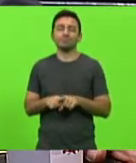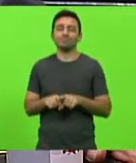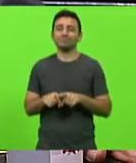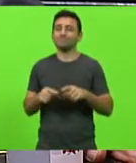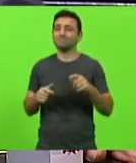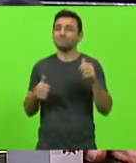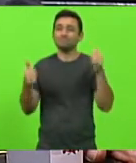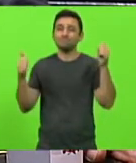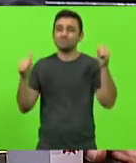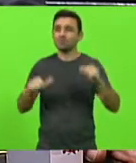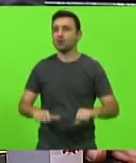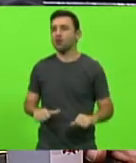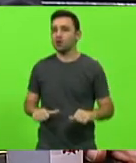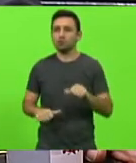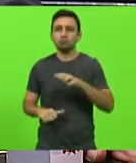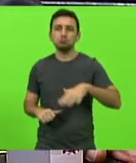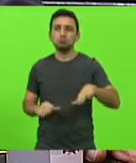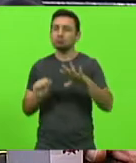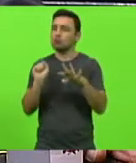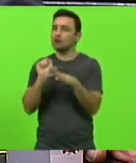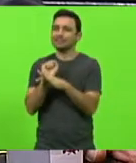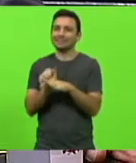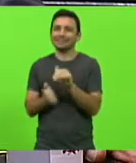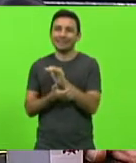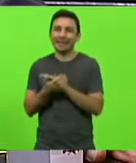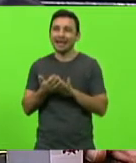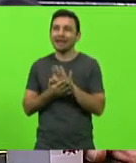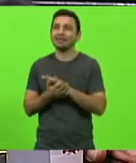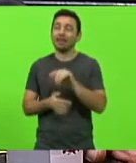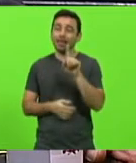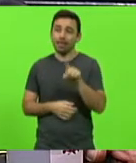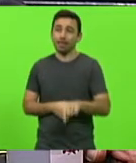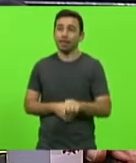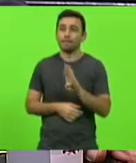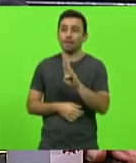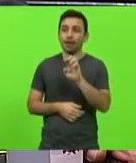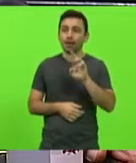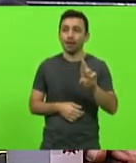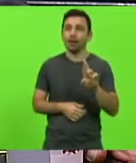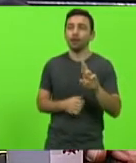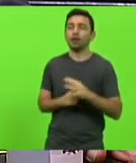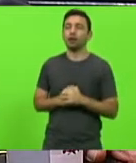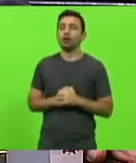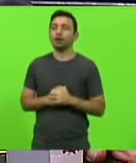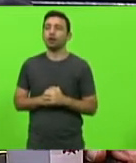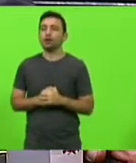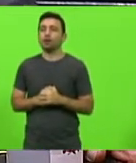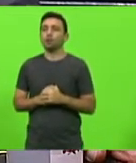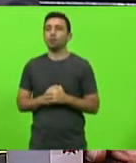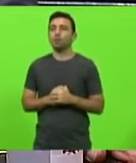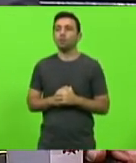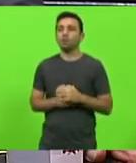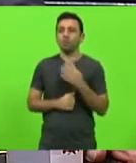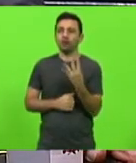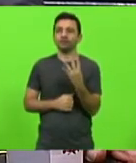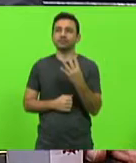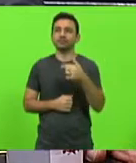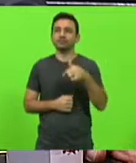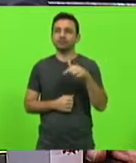a BR-470, pelo tráfego intenso que tem, pela sua